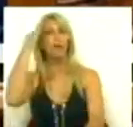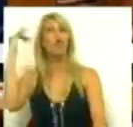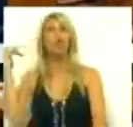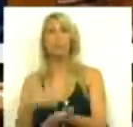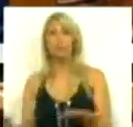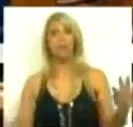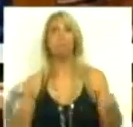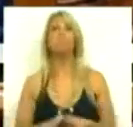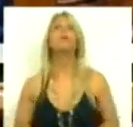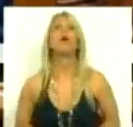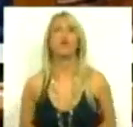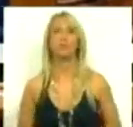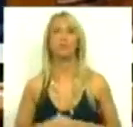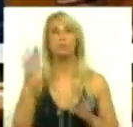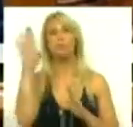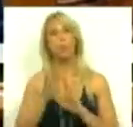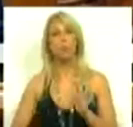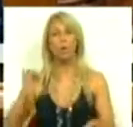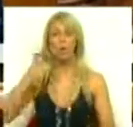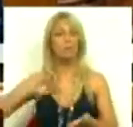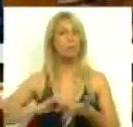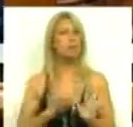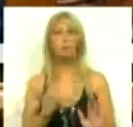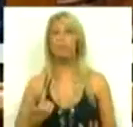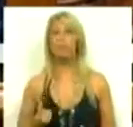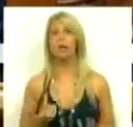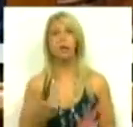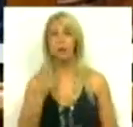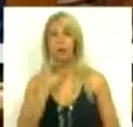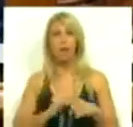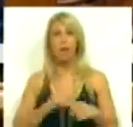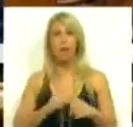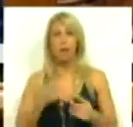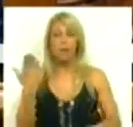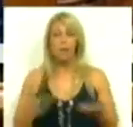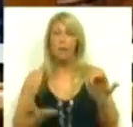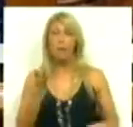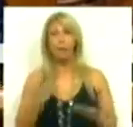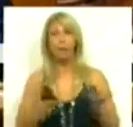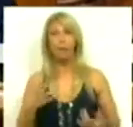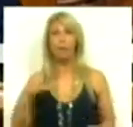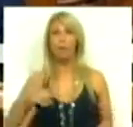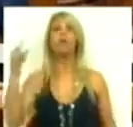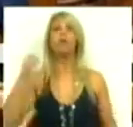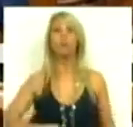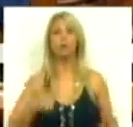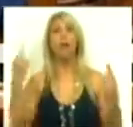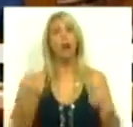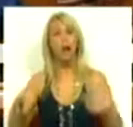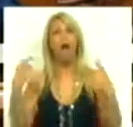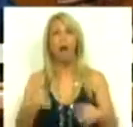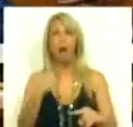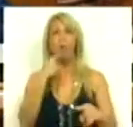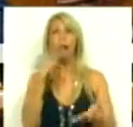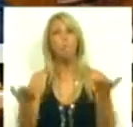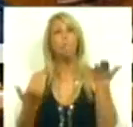resultados correspondem a uma condição essencial de êxito no equilíbrio exigido a Portugal. Há um excedente na balança